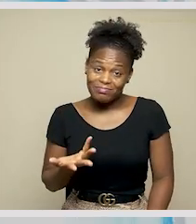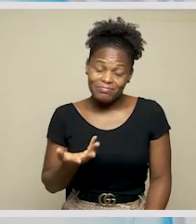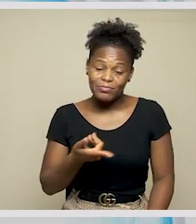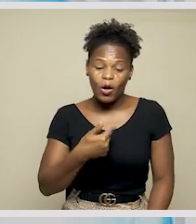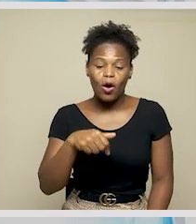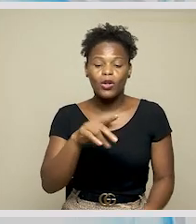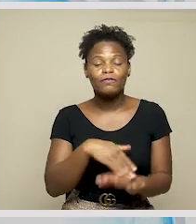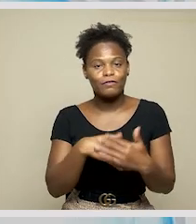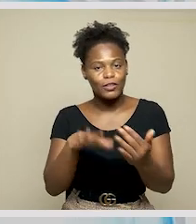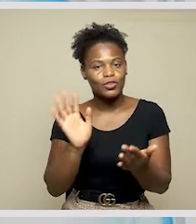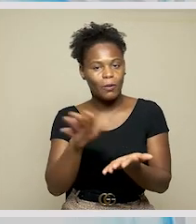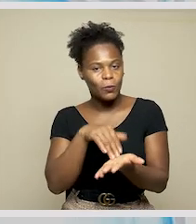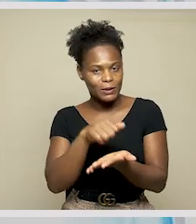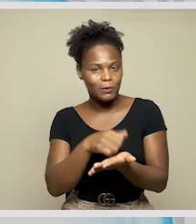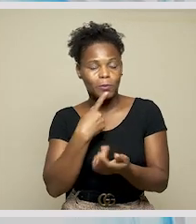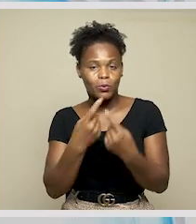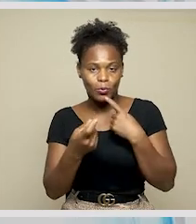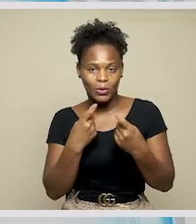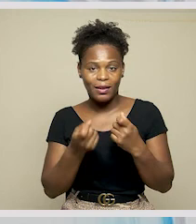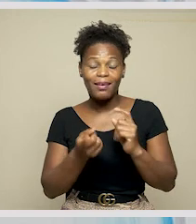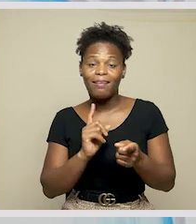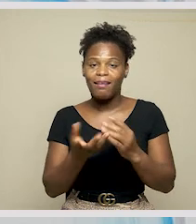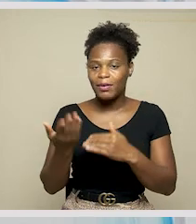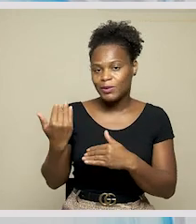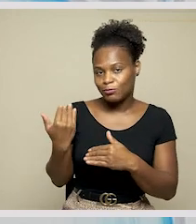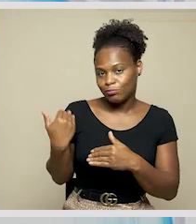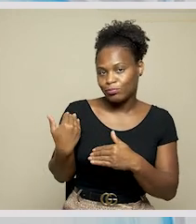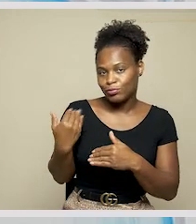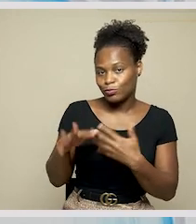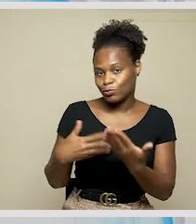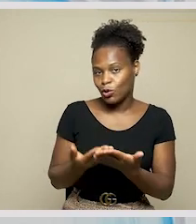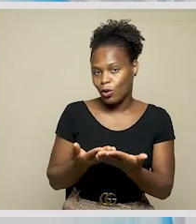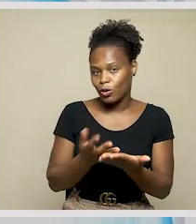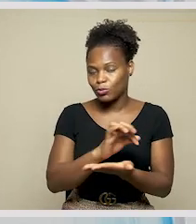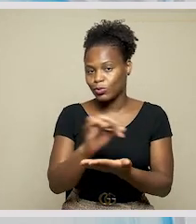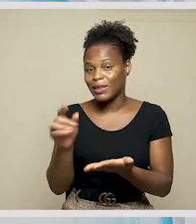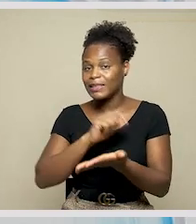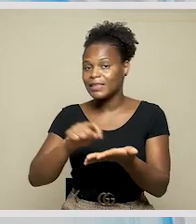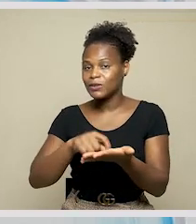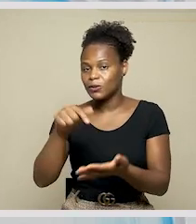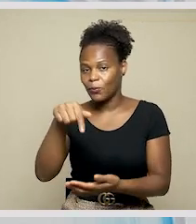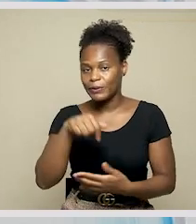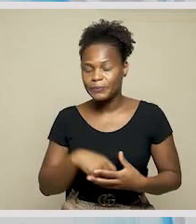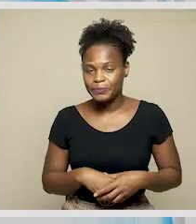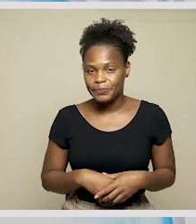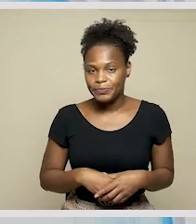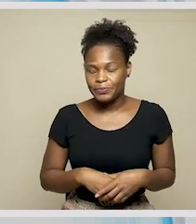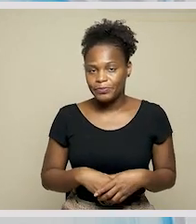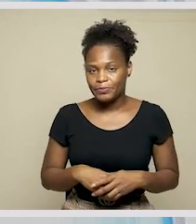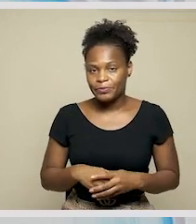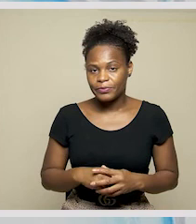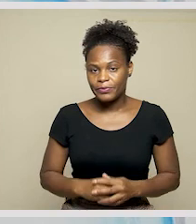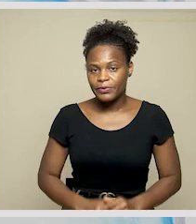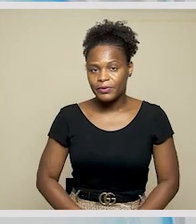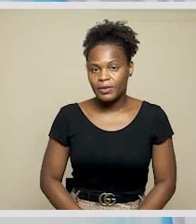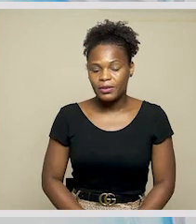E desta forma, corrigimos as perguntas que tinham sido anteriormente propostas no nosso exercício de hoje.